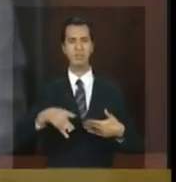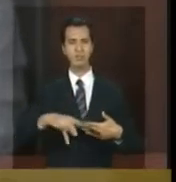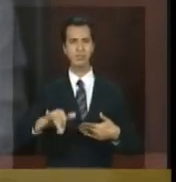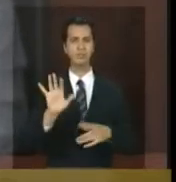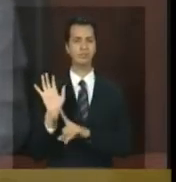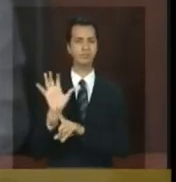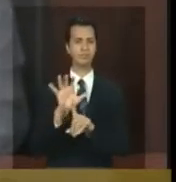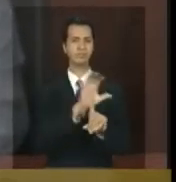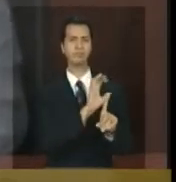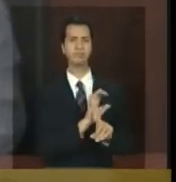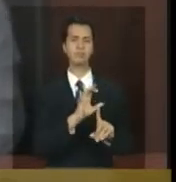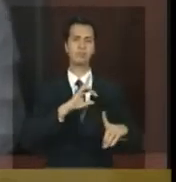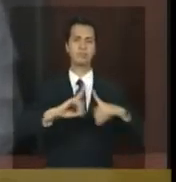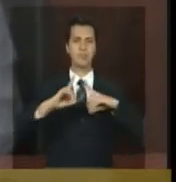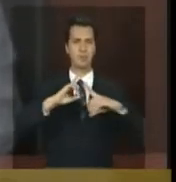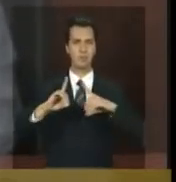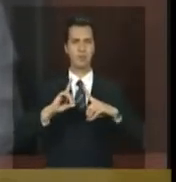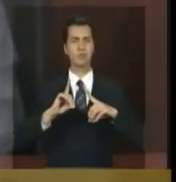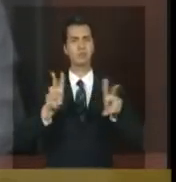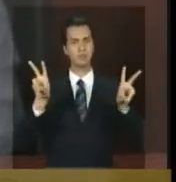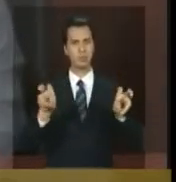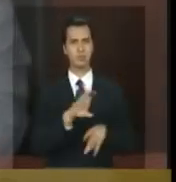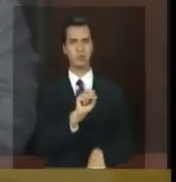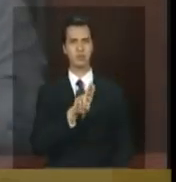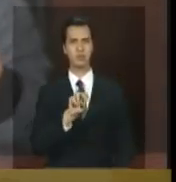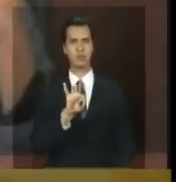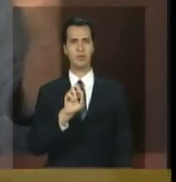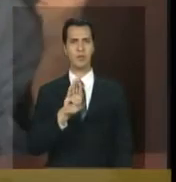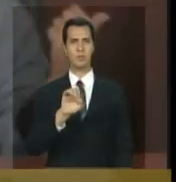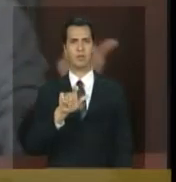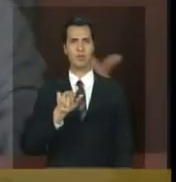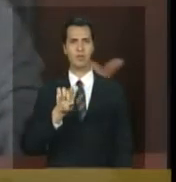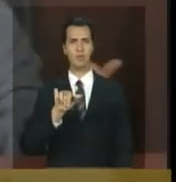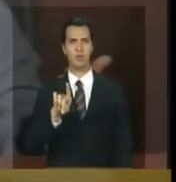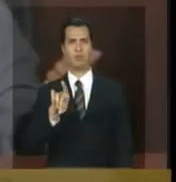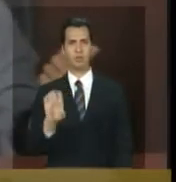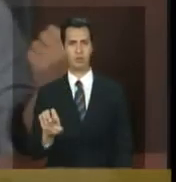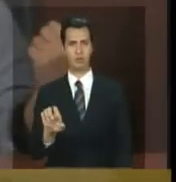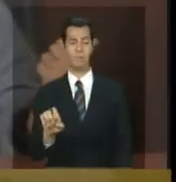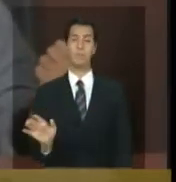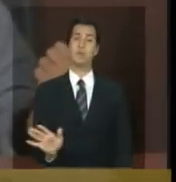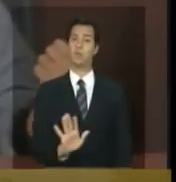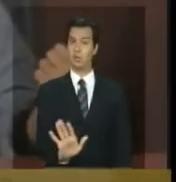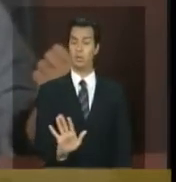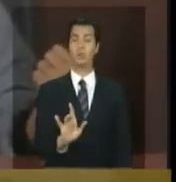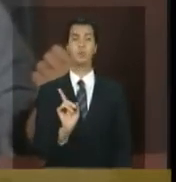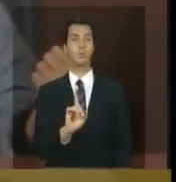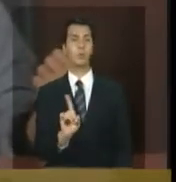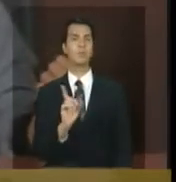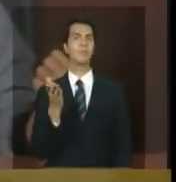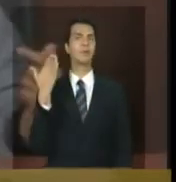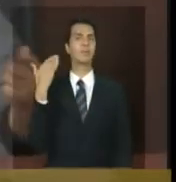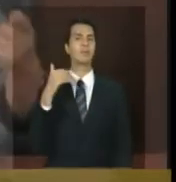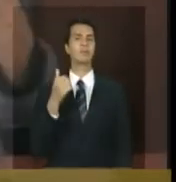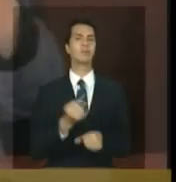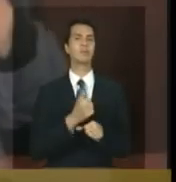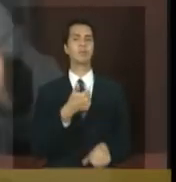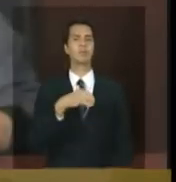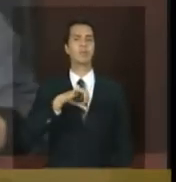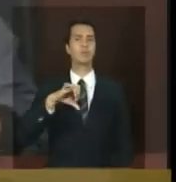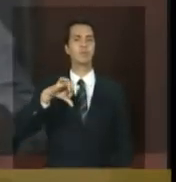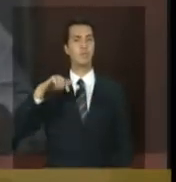influenciar o novo debate global sobre sustentabilidade. Não se trata de revisão de um paradigma de 92. Se trata